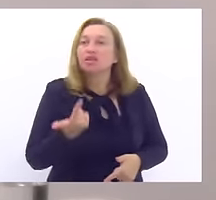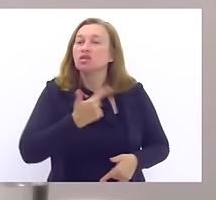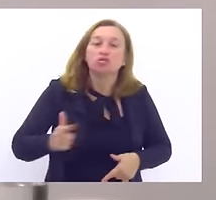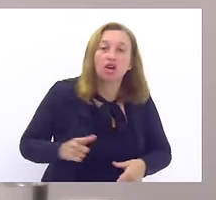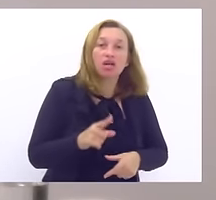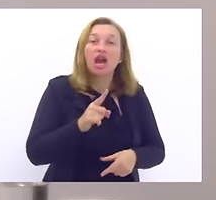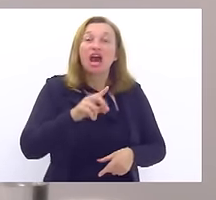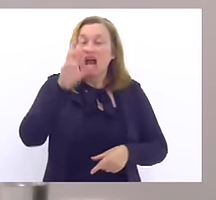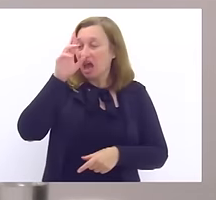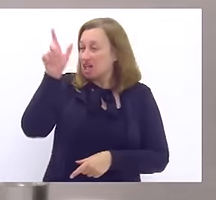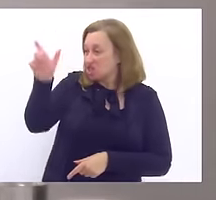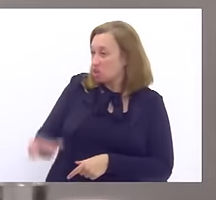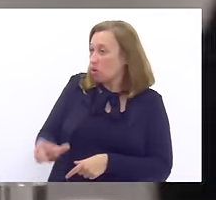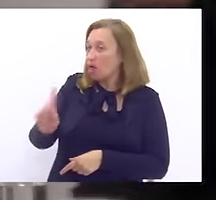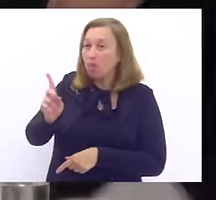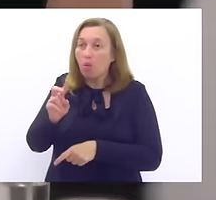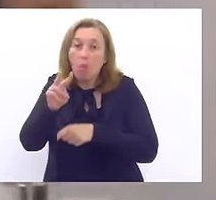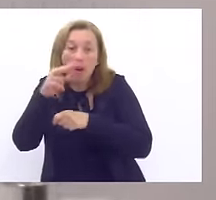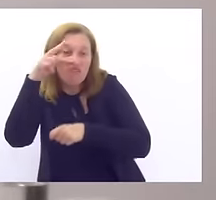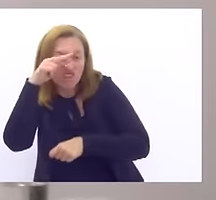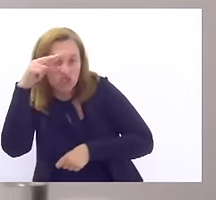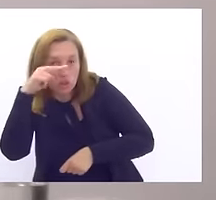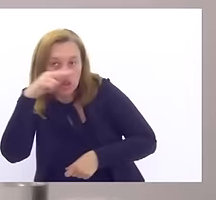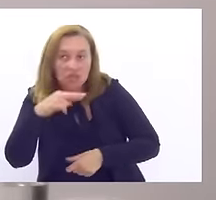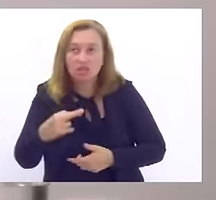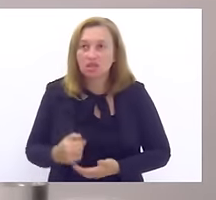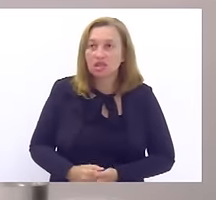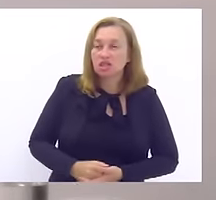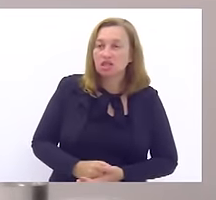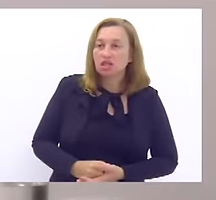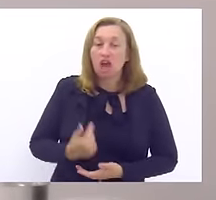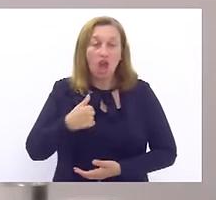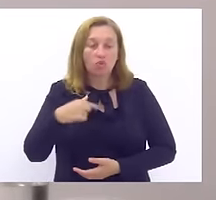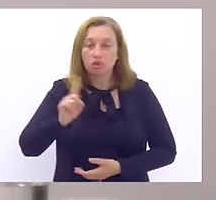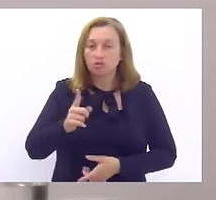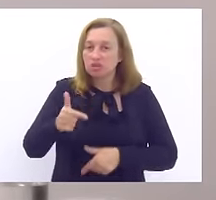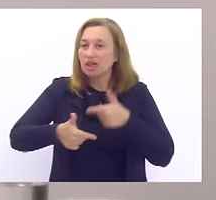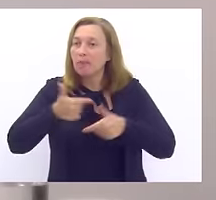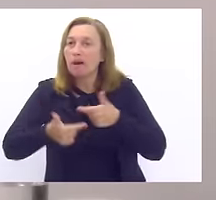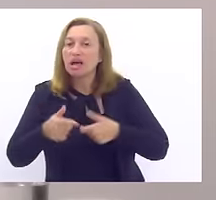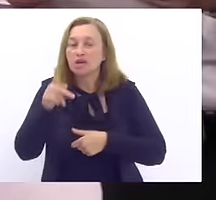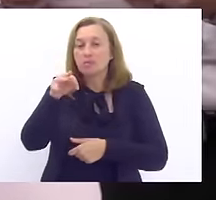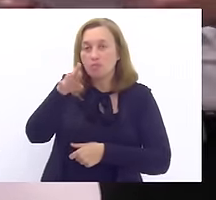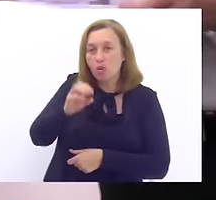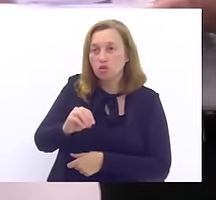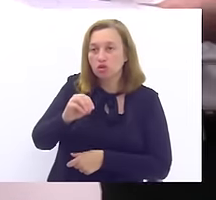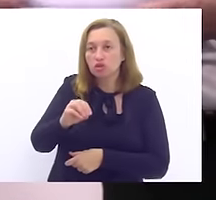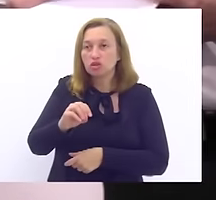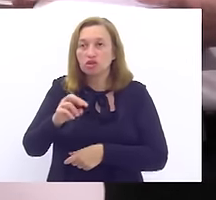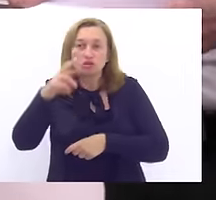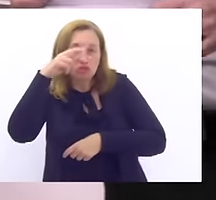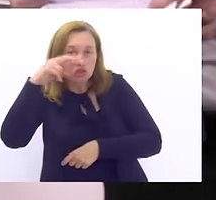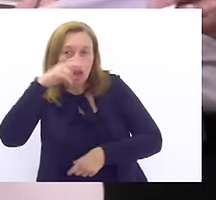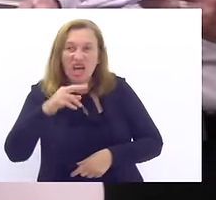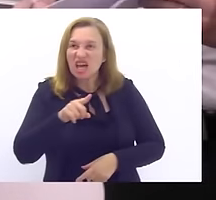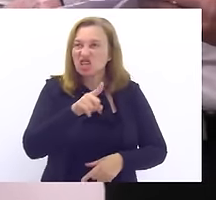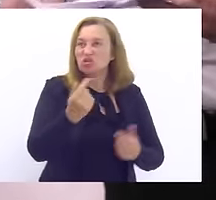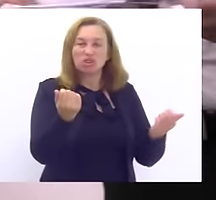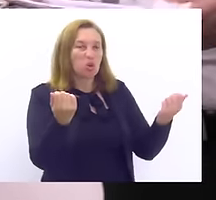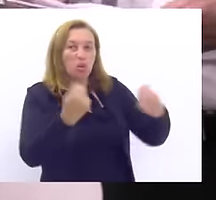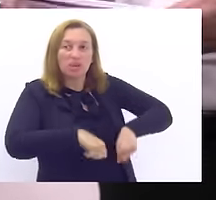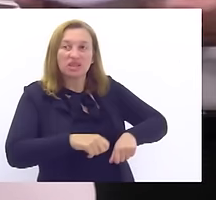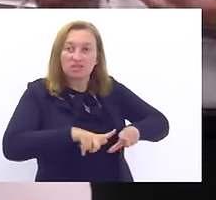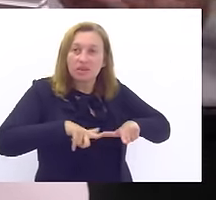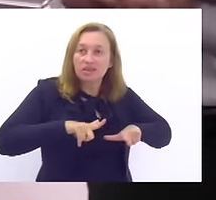é vistoriadora a senhora tem competência a senhora a senhora tem competência a senhora tem competência para